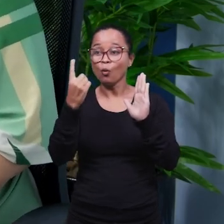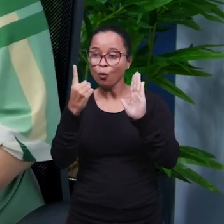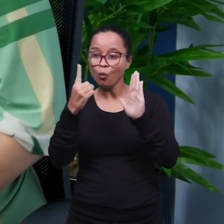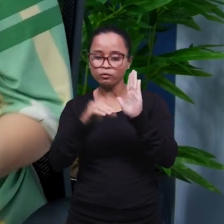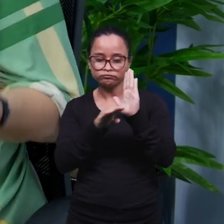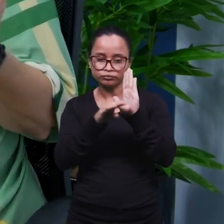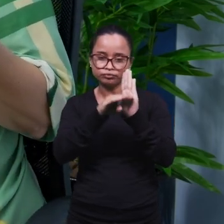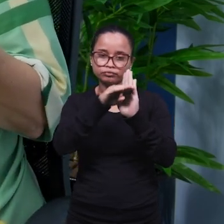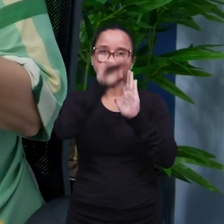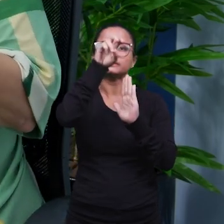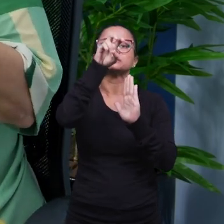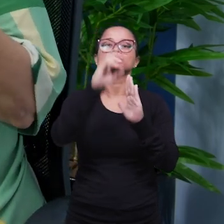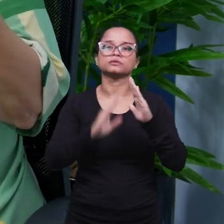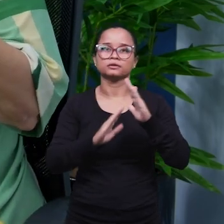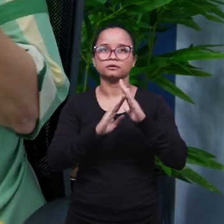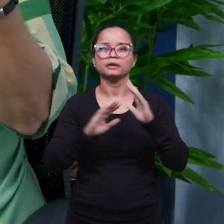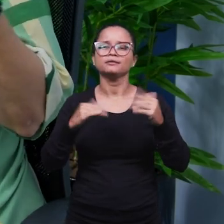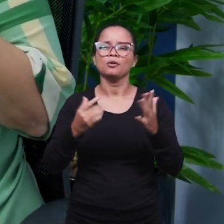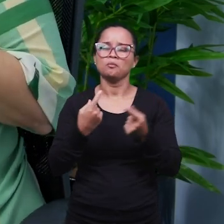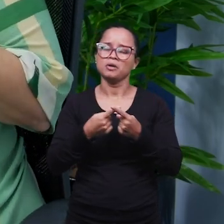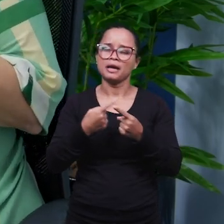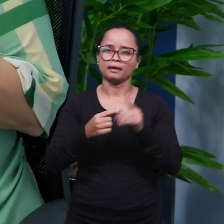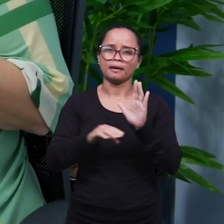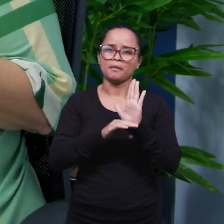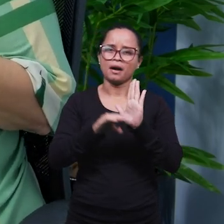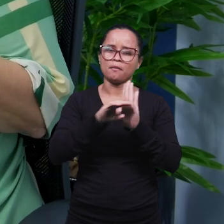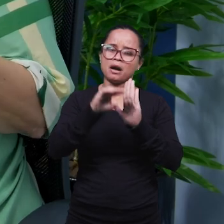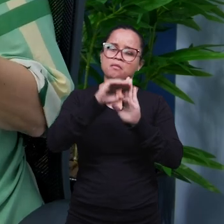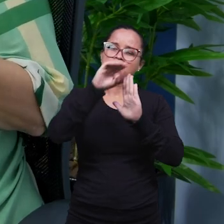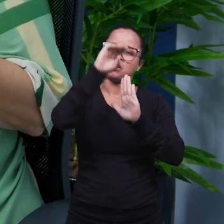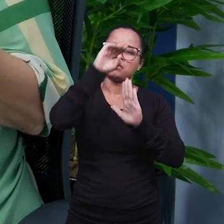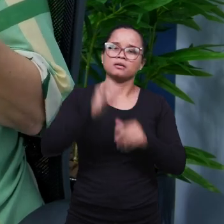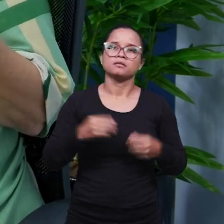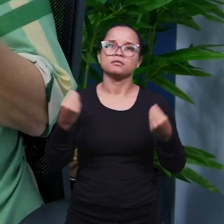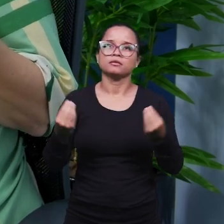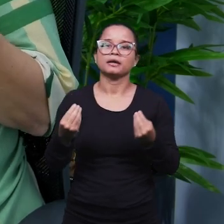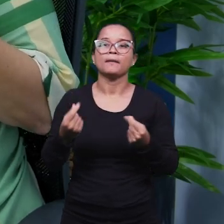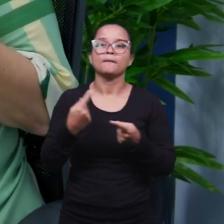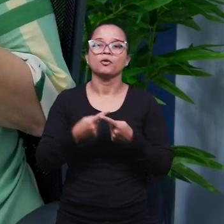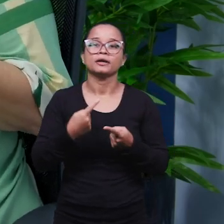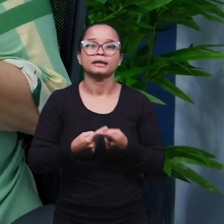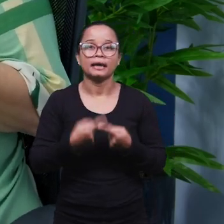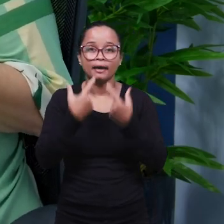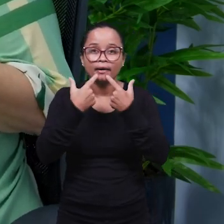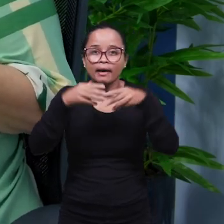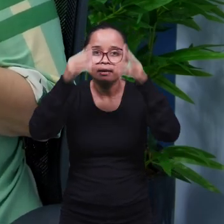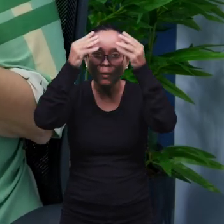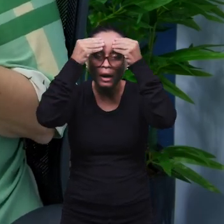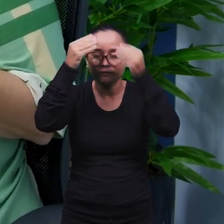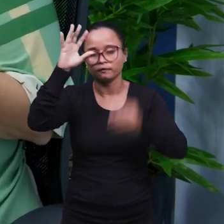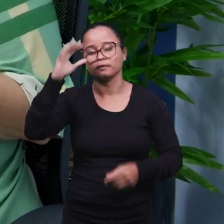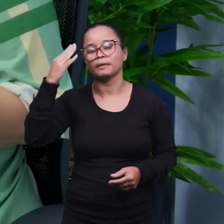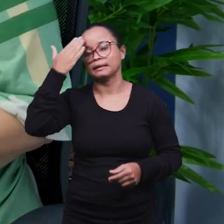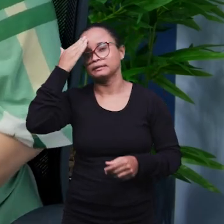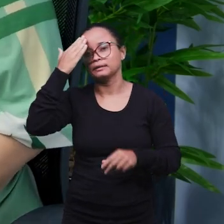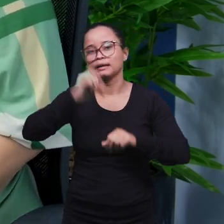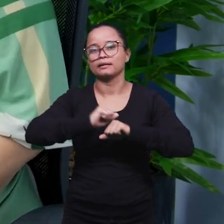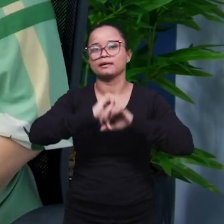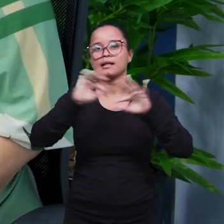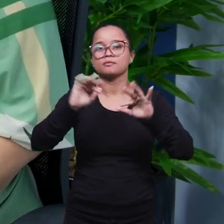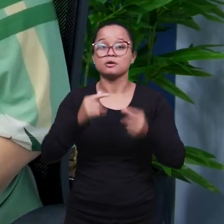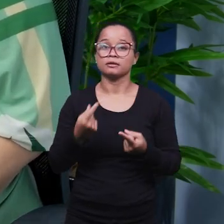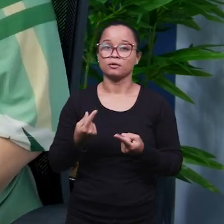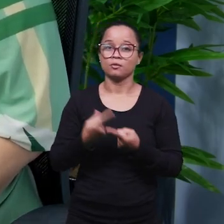5. O que são tantos níveis? Níveis de compreensão da linguagem. O estudo, ele